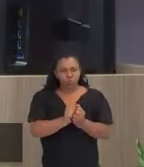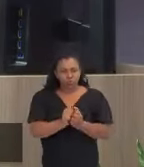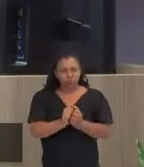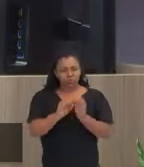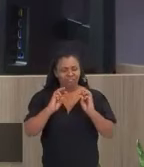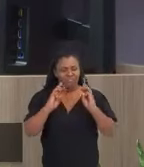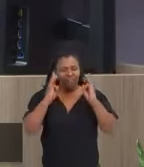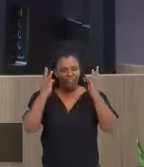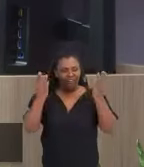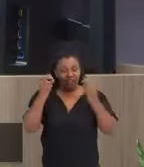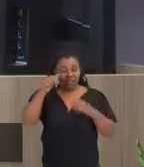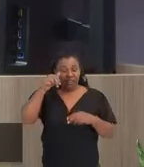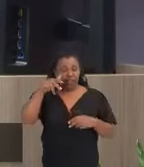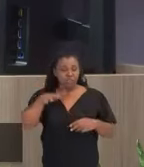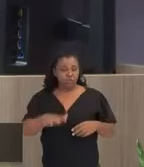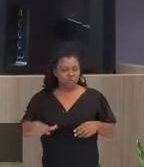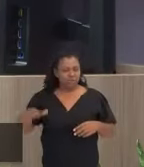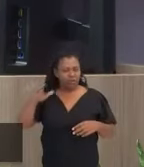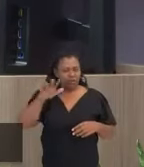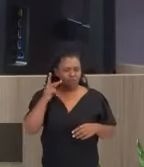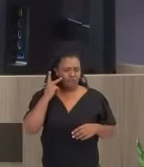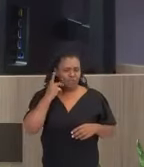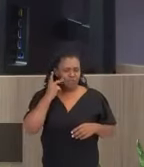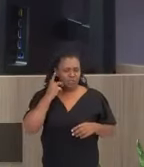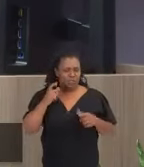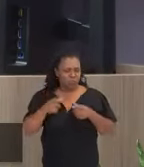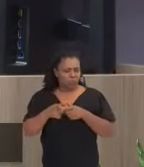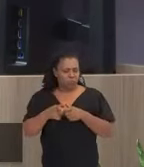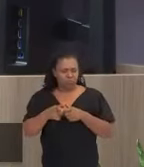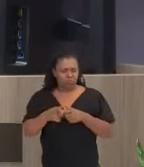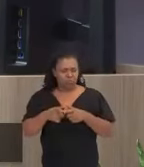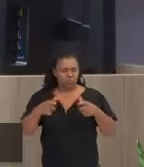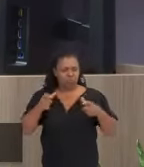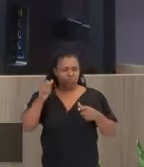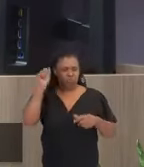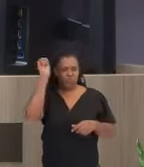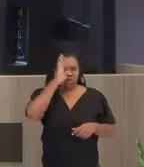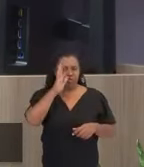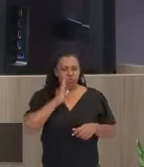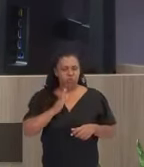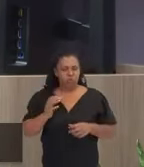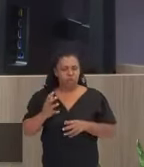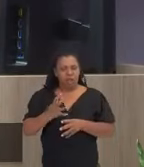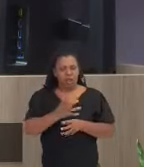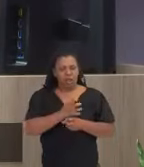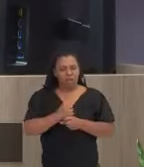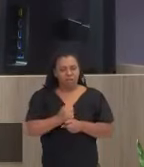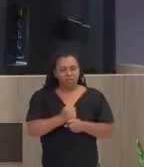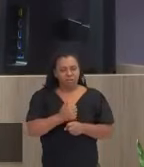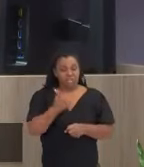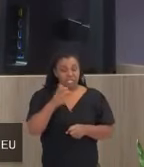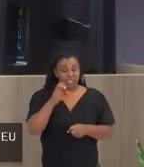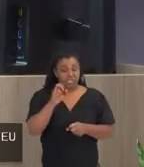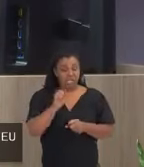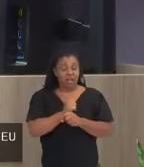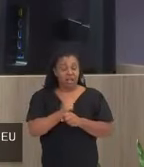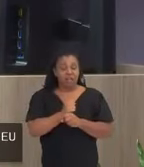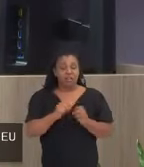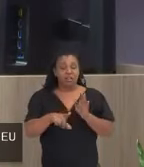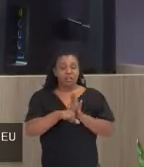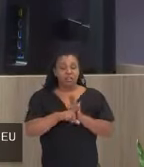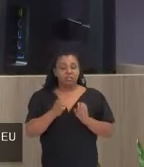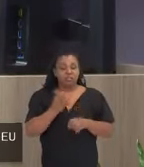agora nacional, não mais cearense, sobre 15 anos aí da Lei do Estágio. E, para encerrar, eu queria fazer um agradecimento